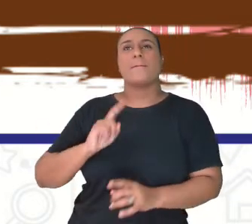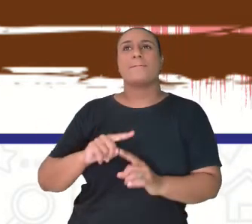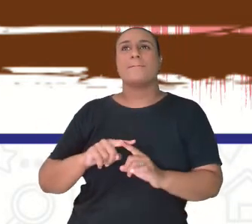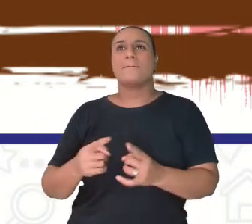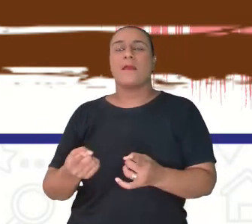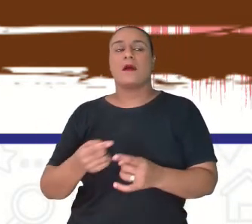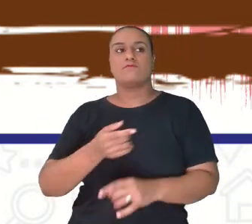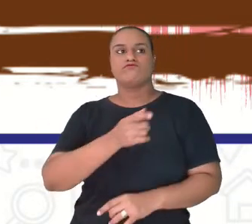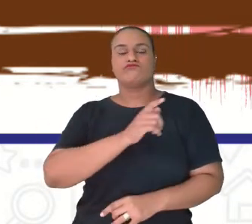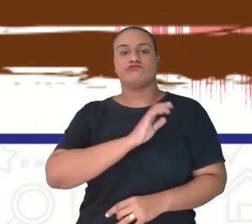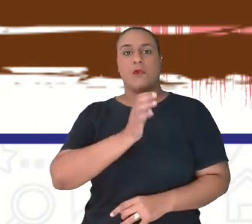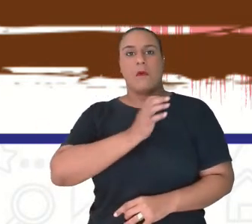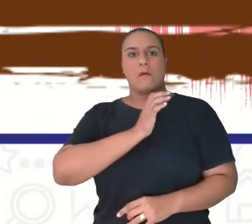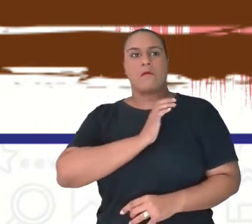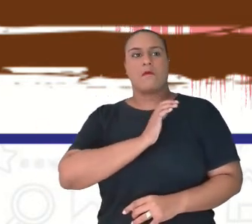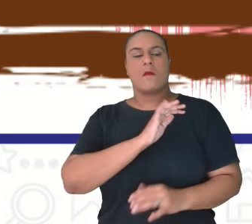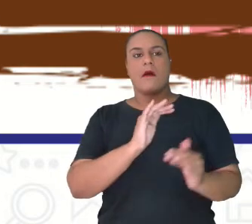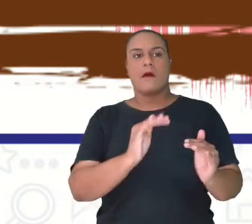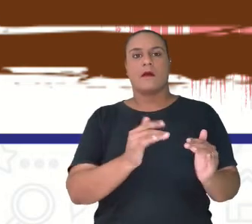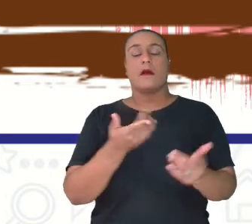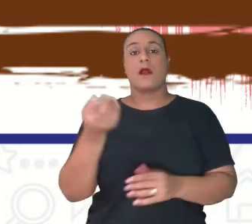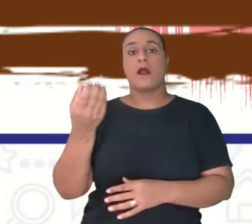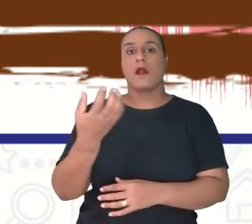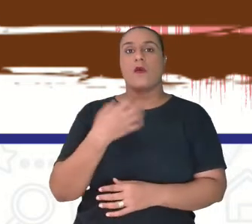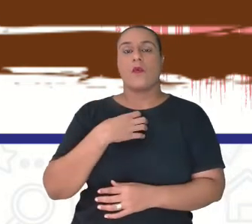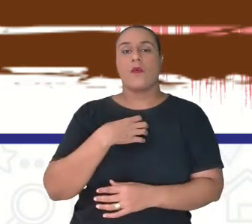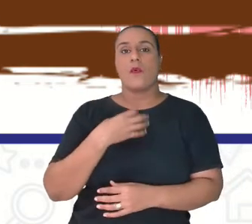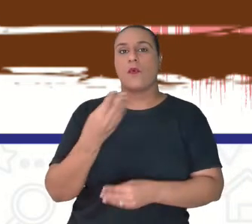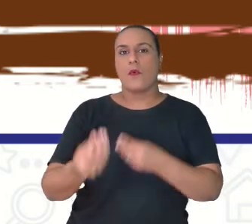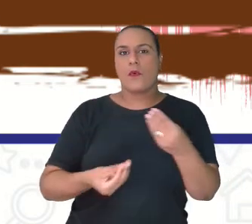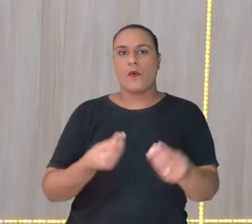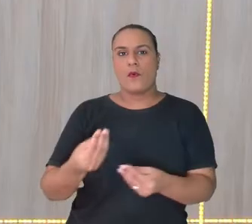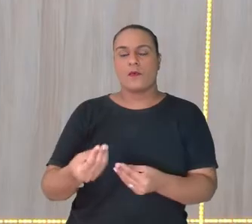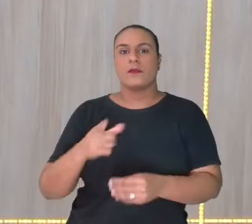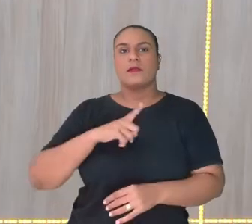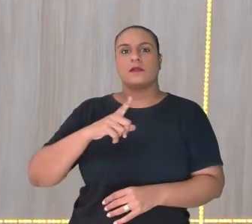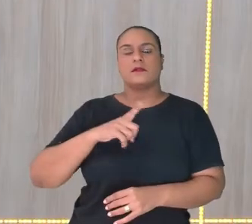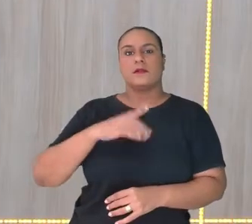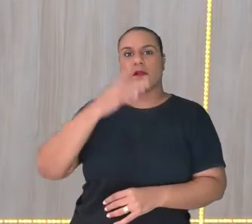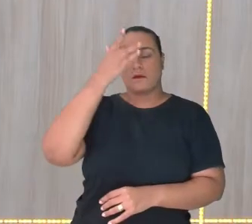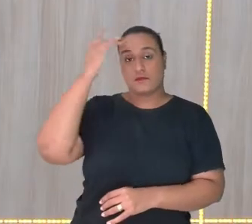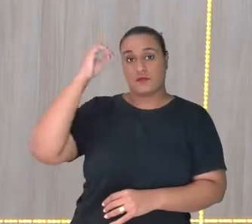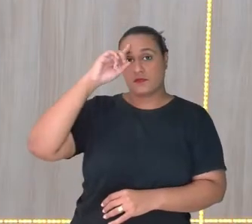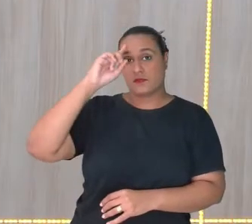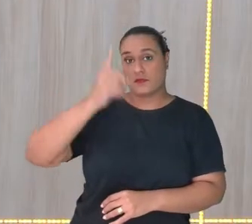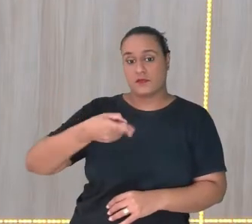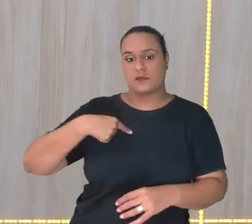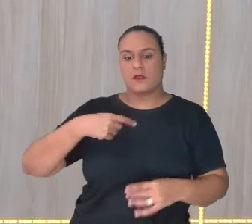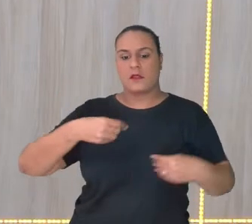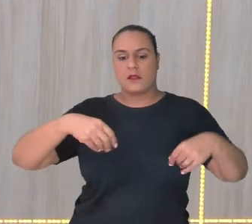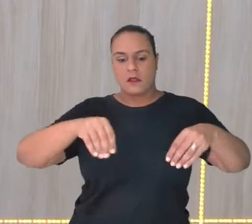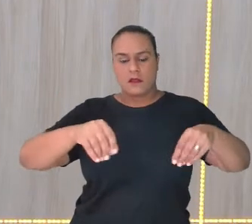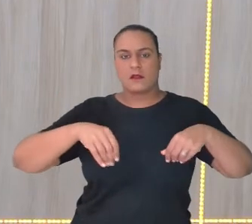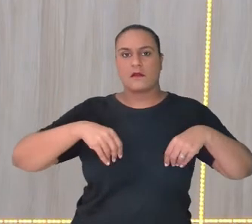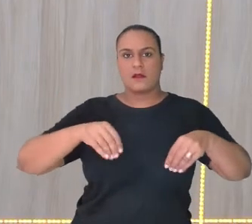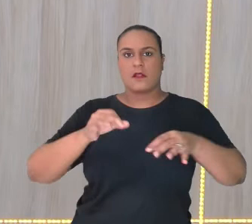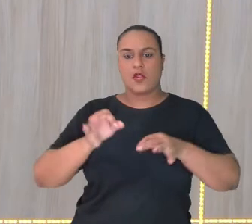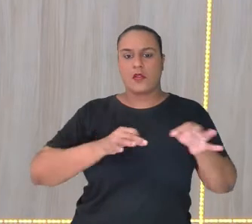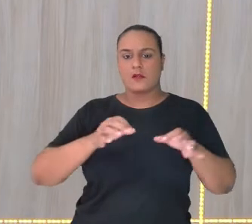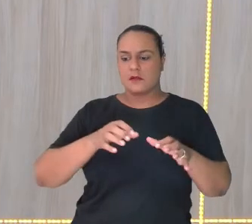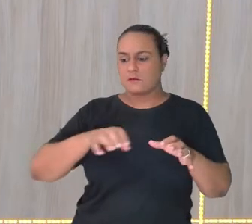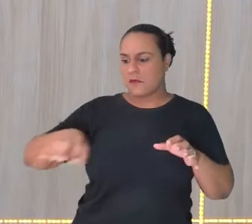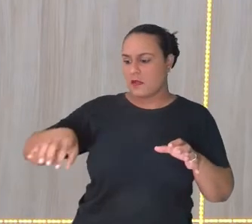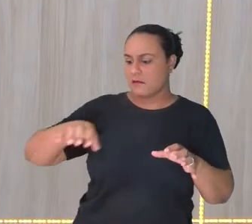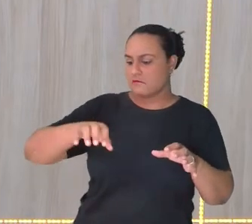poderoso. Geralmente acontecia da seguinte forma: você tem um senhor que tem mais terras, ele distribui parte das suas terras